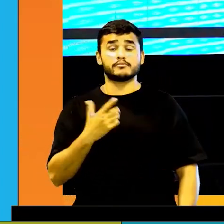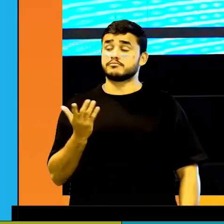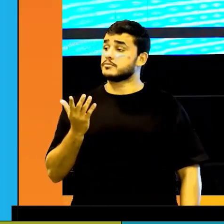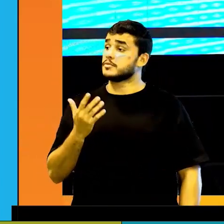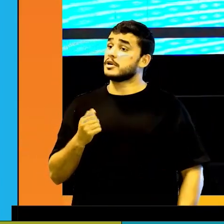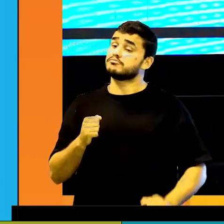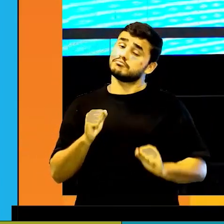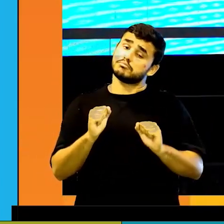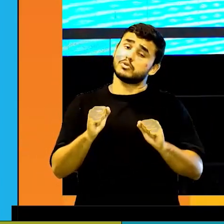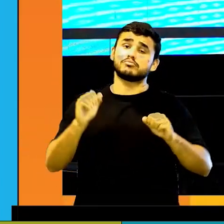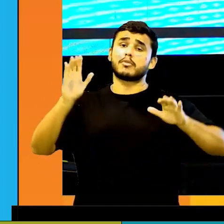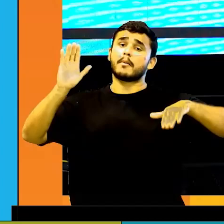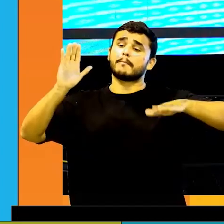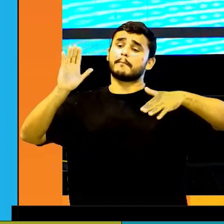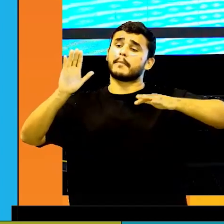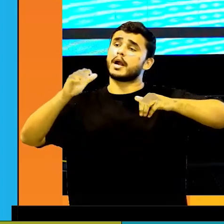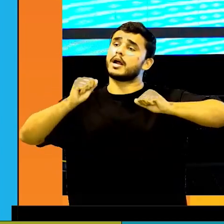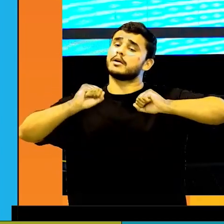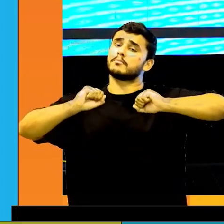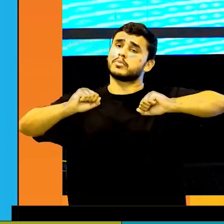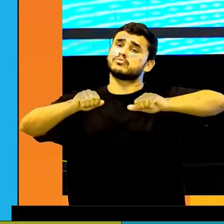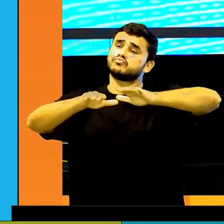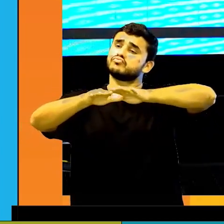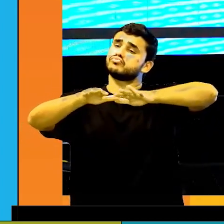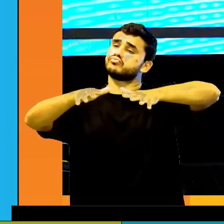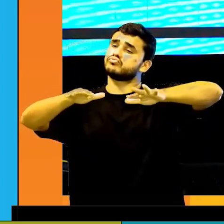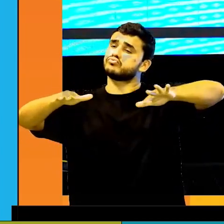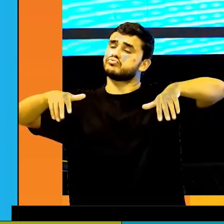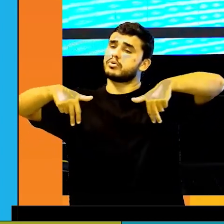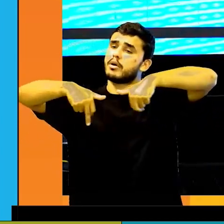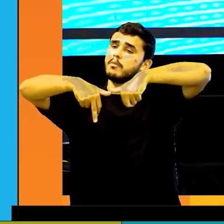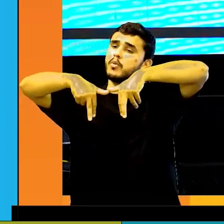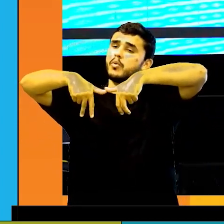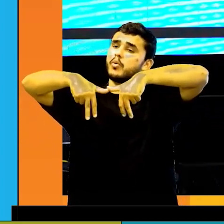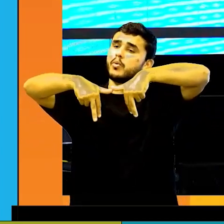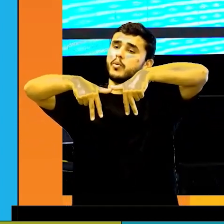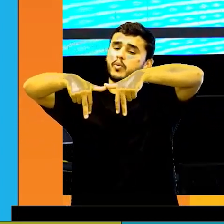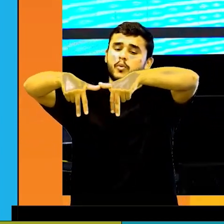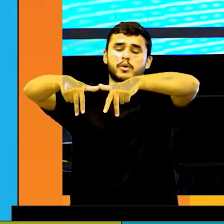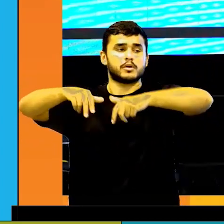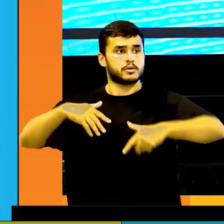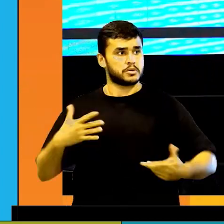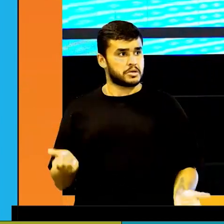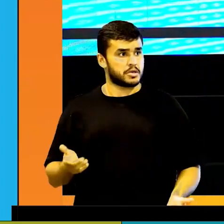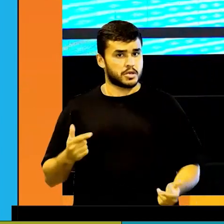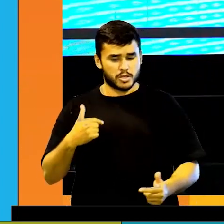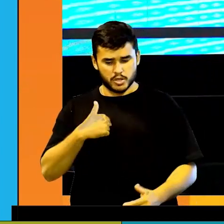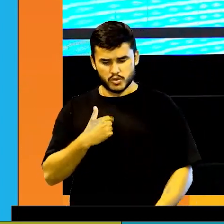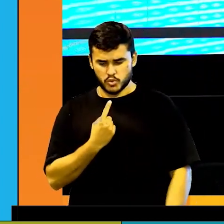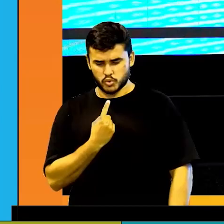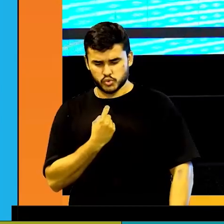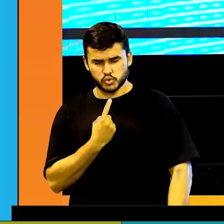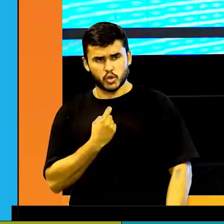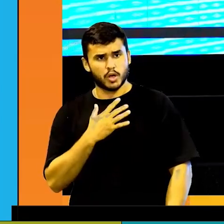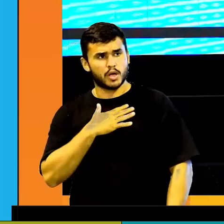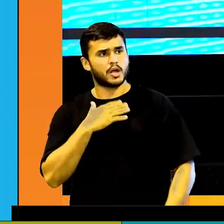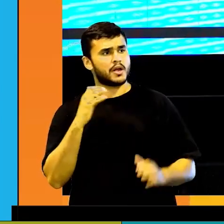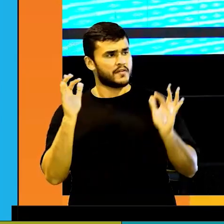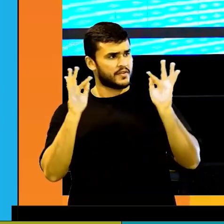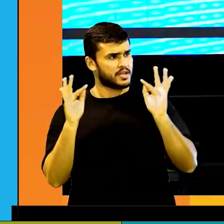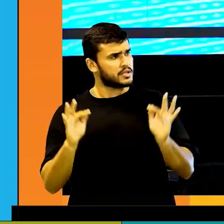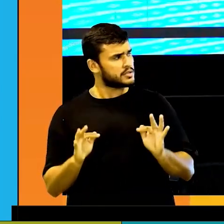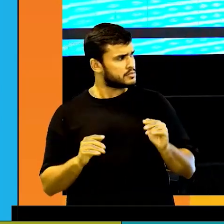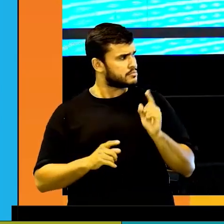praia de mãos dadas, meu povo. Deixa de ficar com essa história de eu sou feliz sozinho.